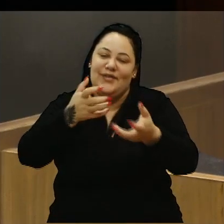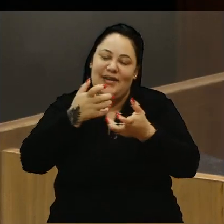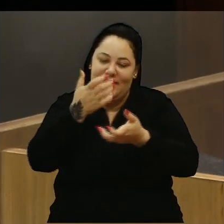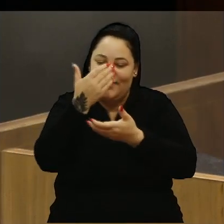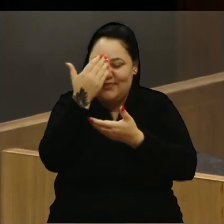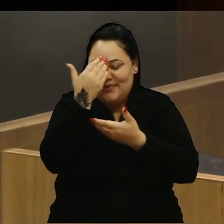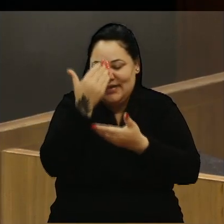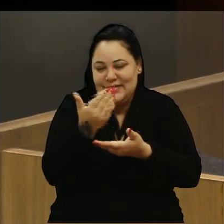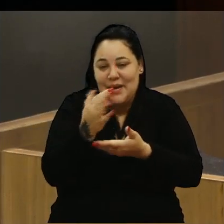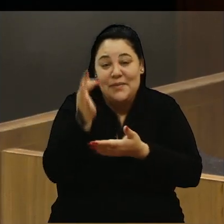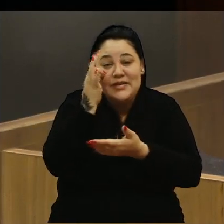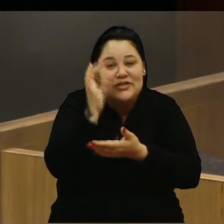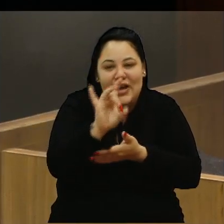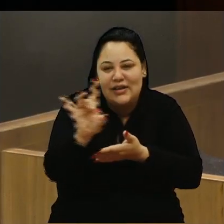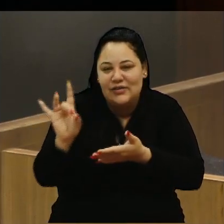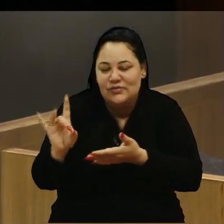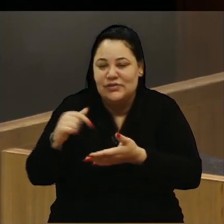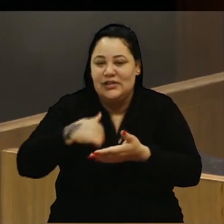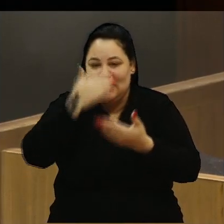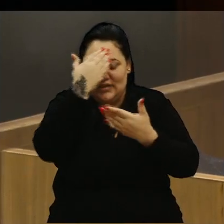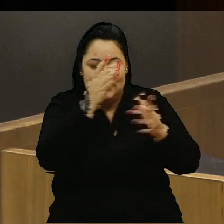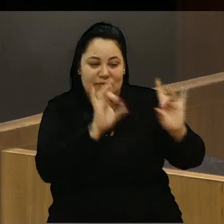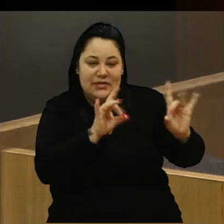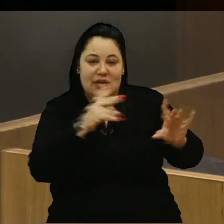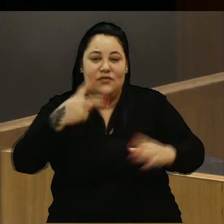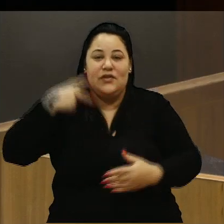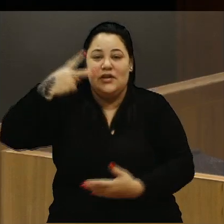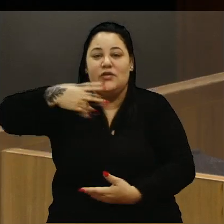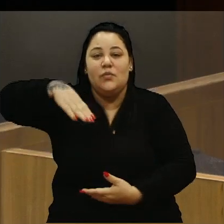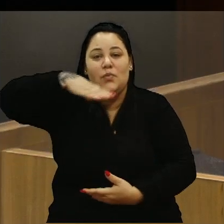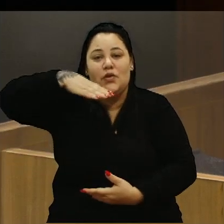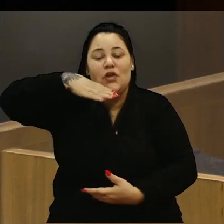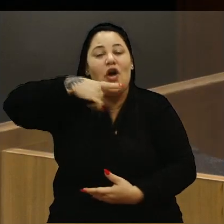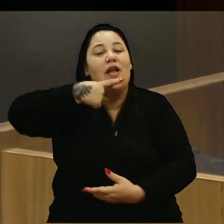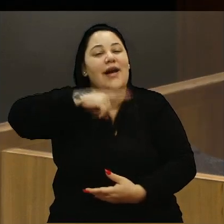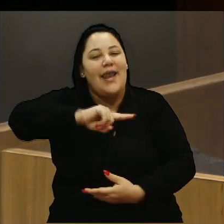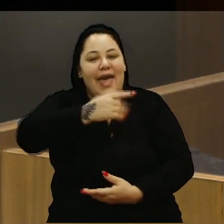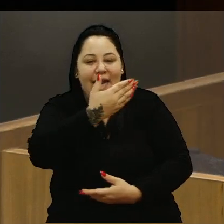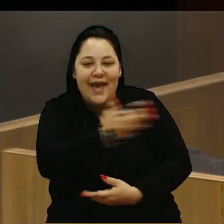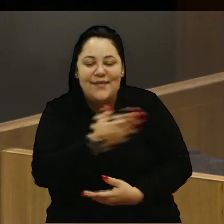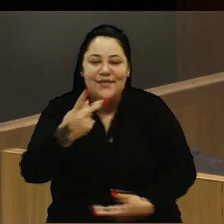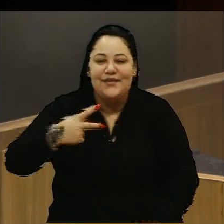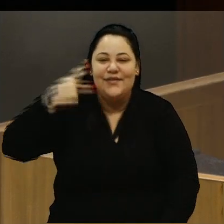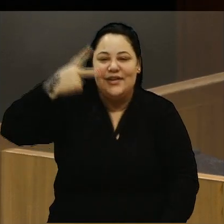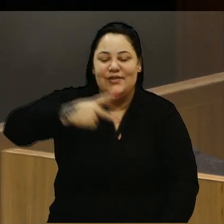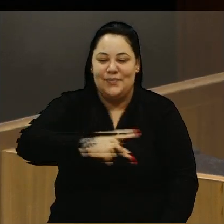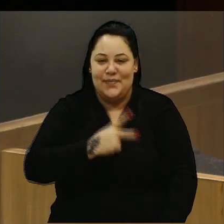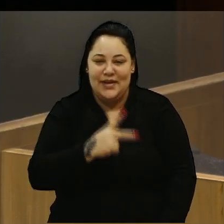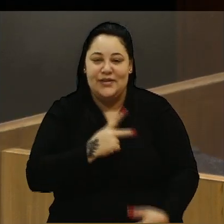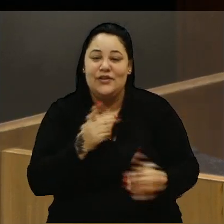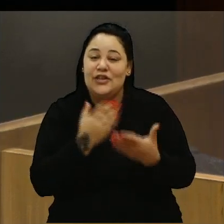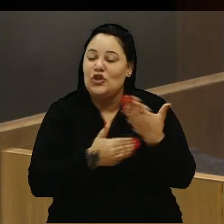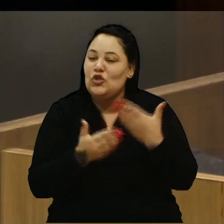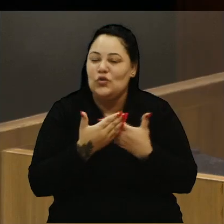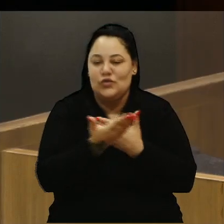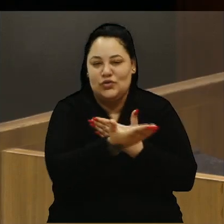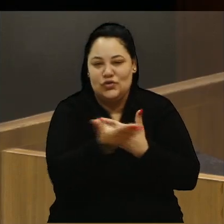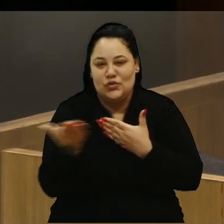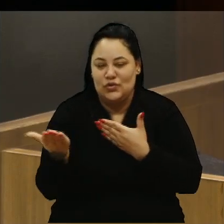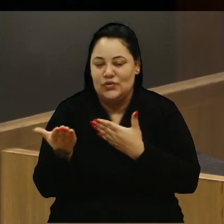todos vocês. Agradeço em especial ao vereador Bortola, Caleb Garbim, vereador Pedro Rodrigues e todos os demais.